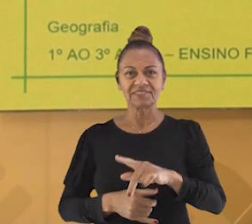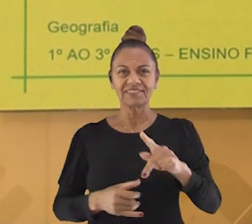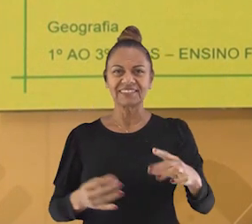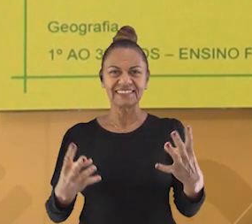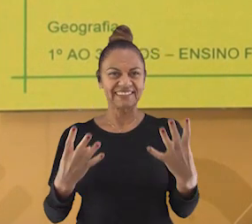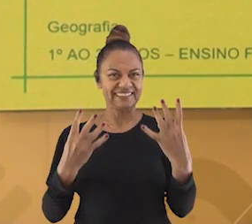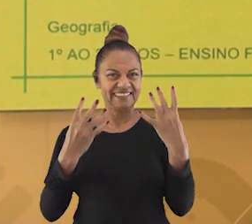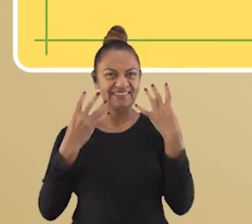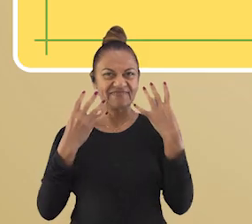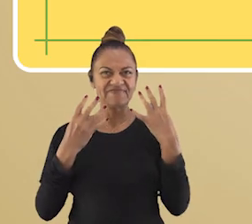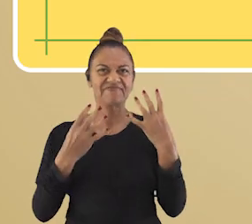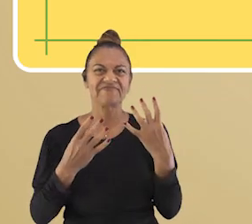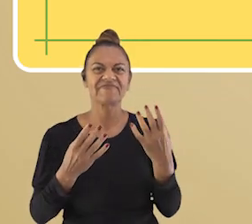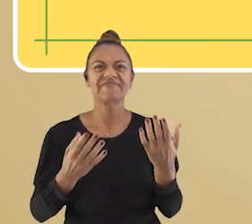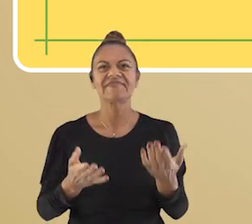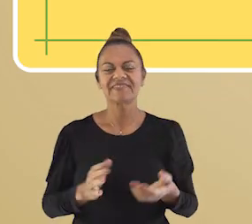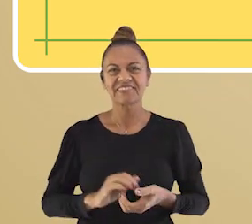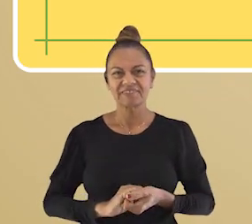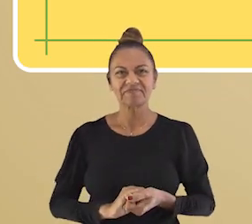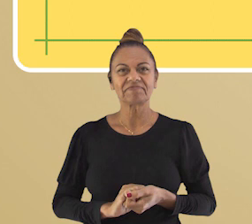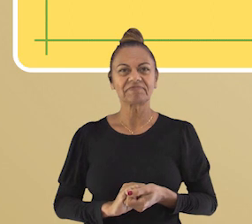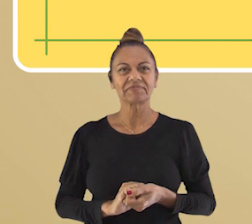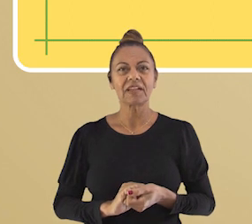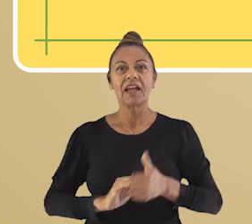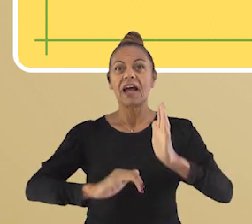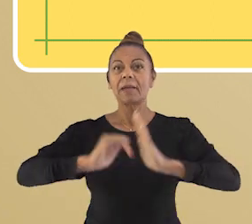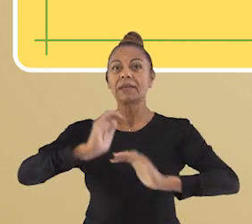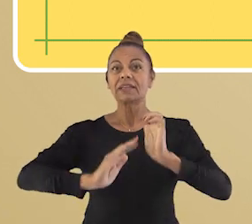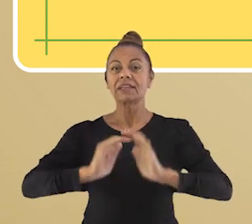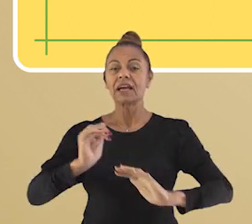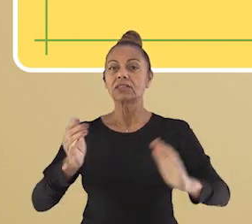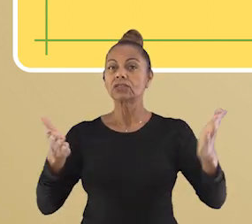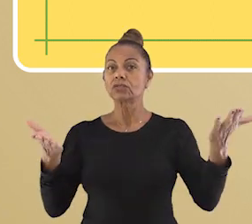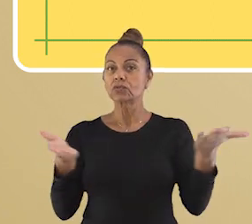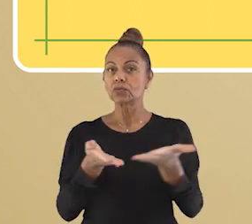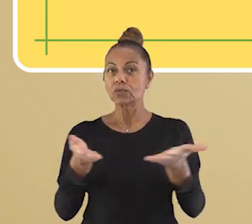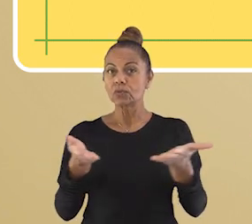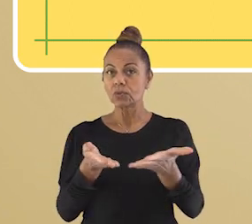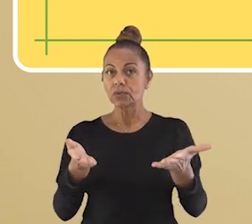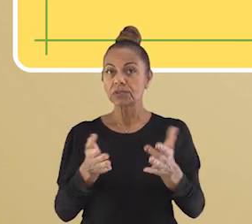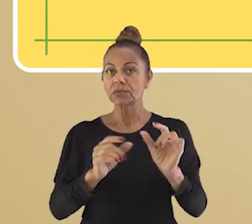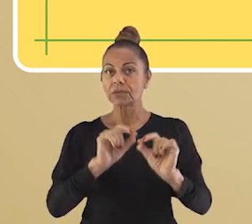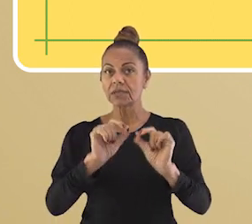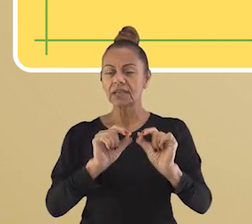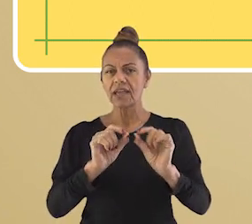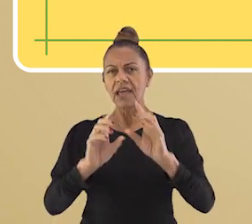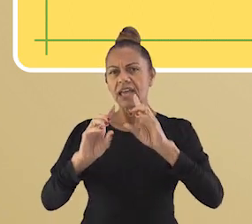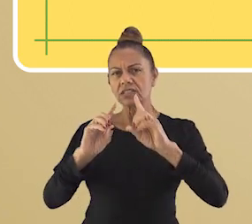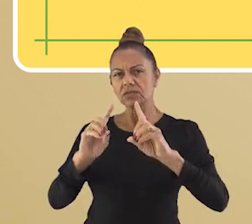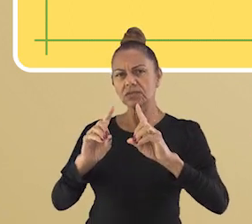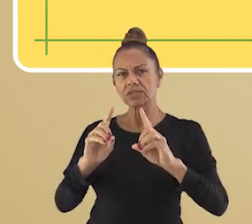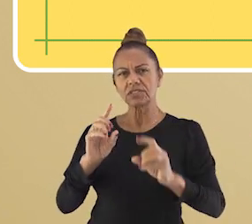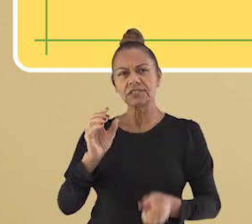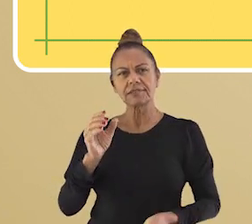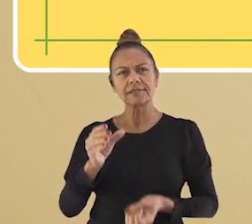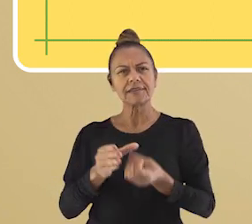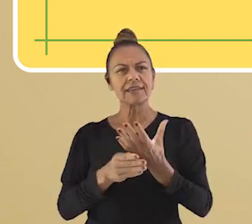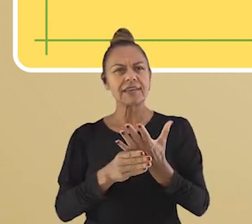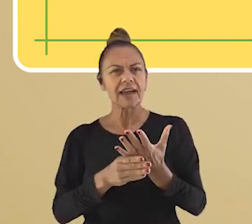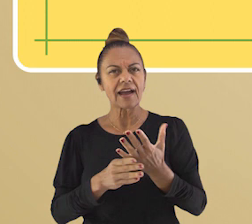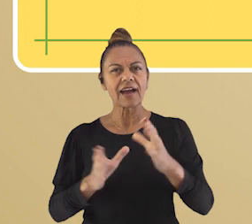as professoras. Professores e professoras, a habilidade trabalhada na aula de hoje é discutir e